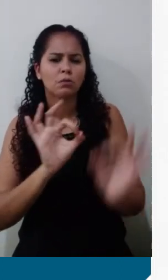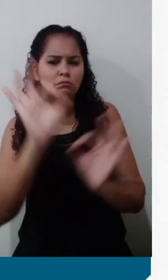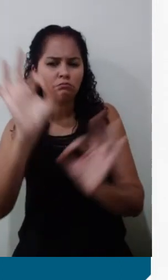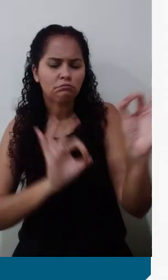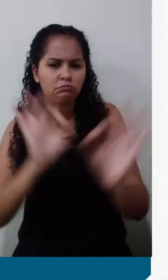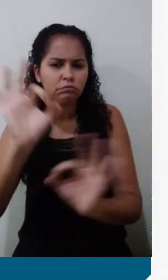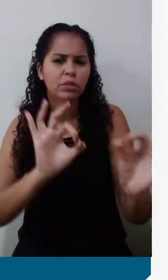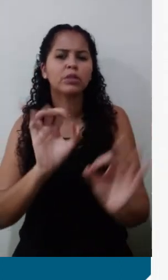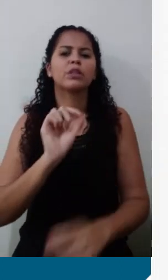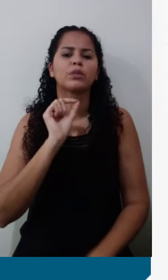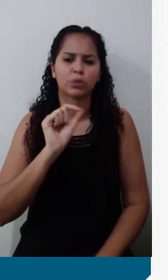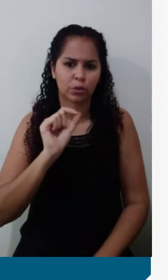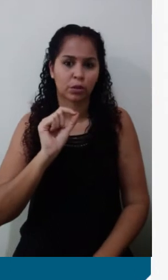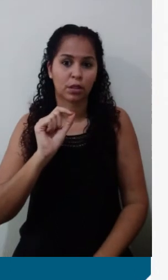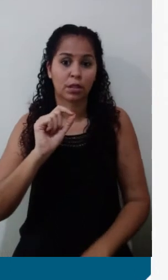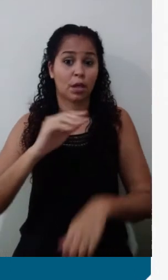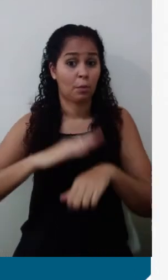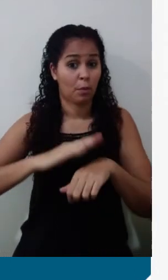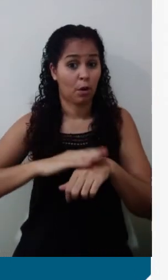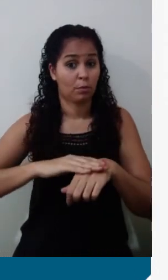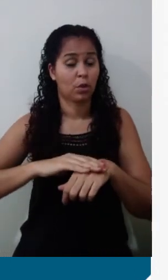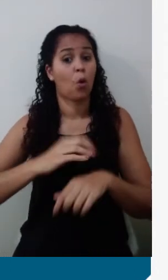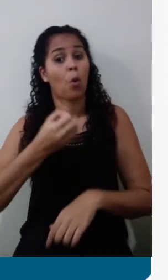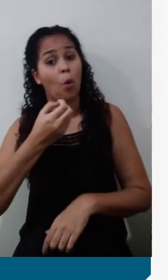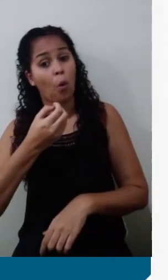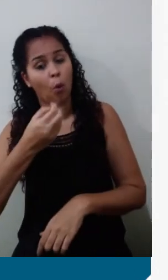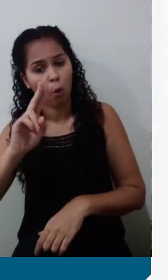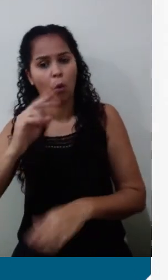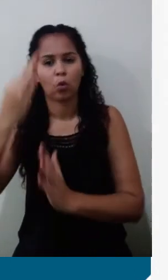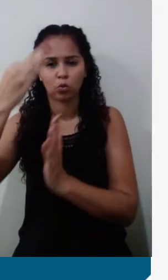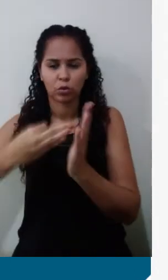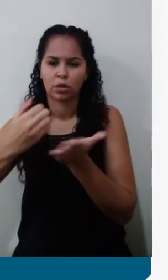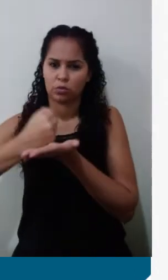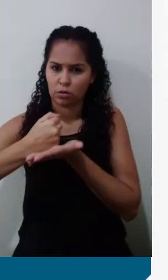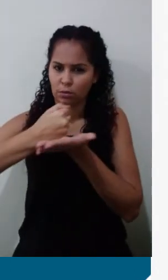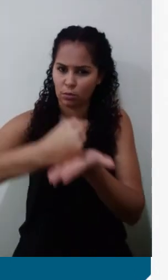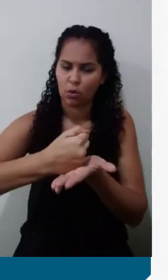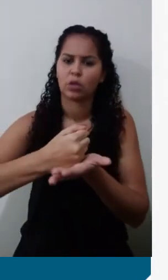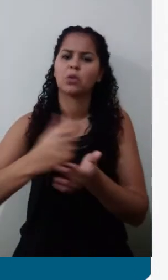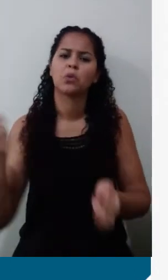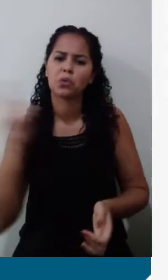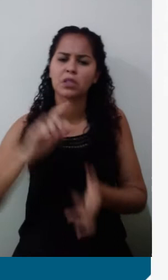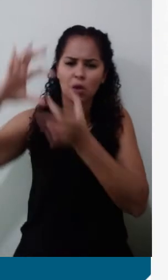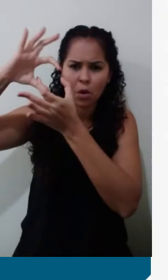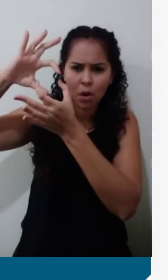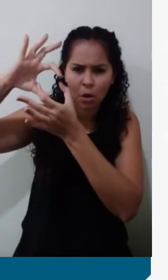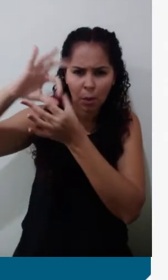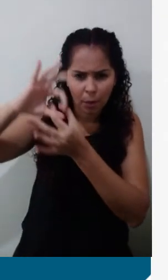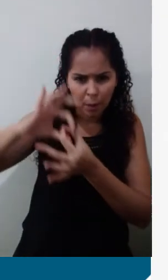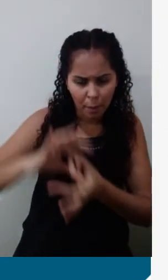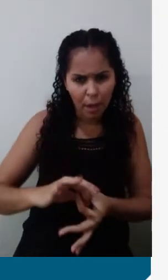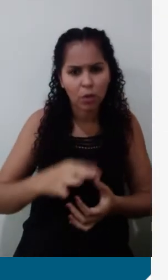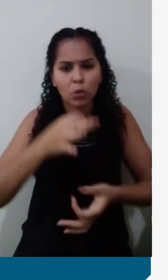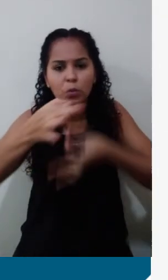do seu próprio repertório ou do repertório dos textos motivadores, se o aluno conseguiu relacionar os argumentos